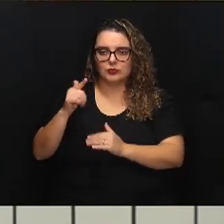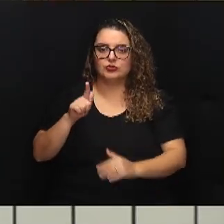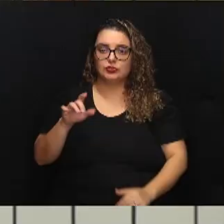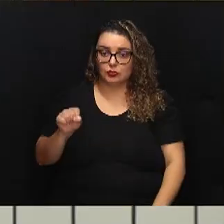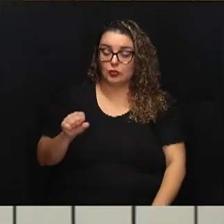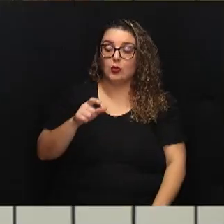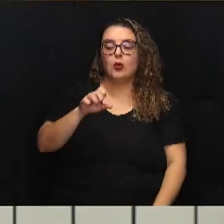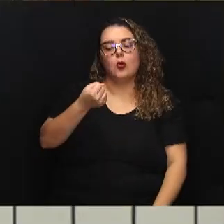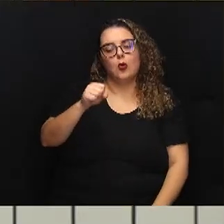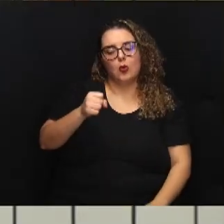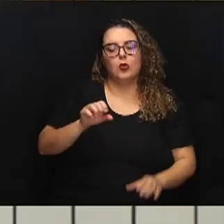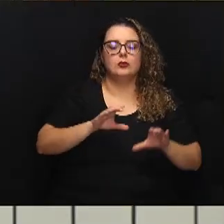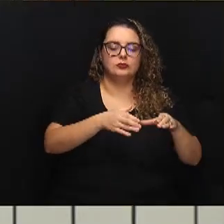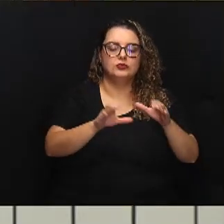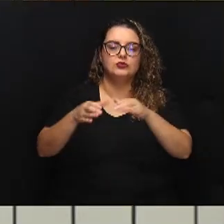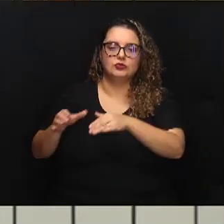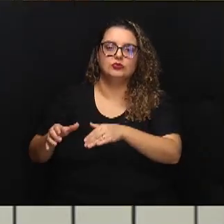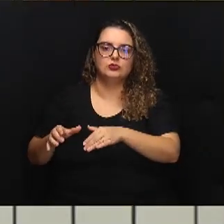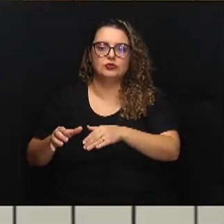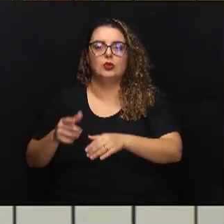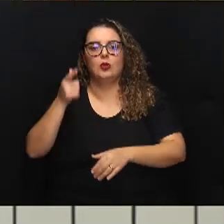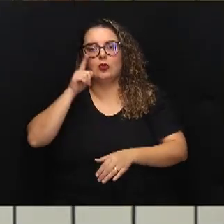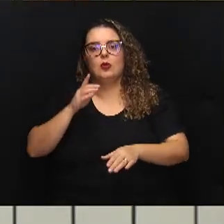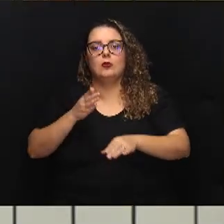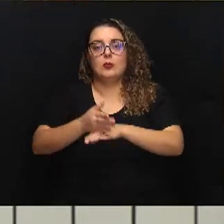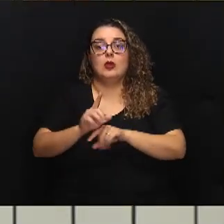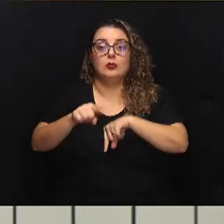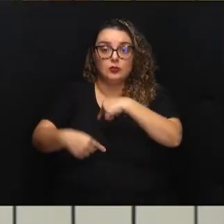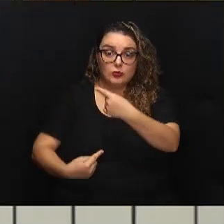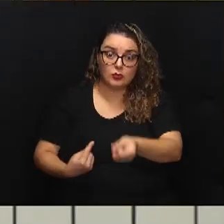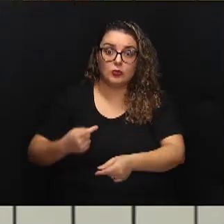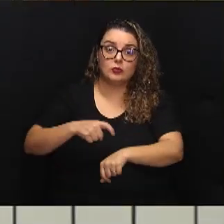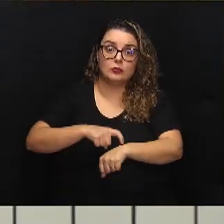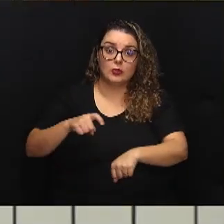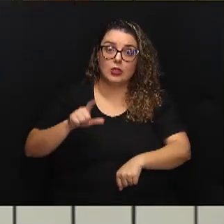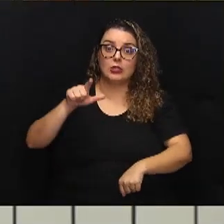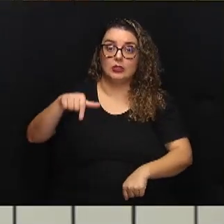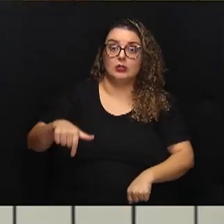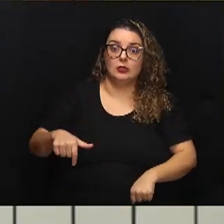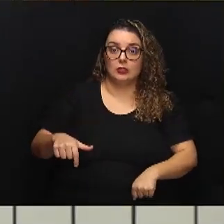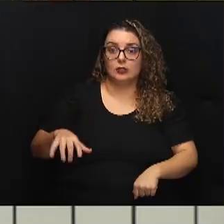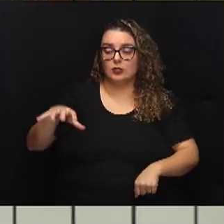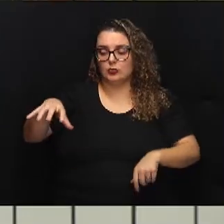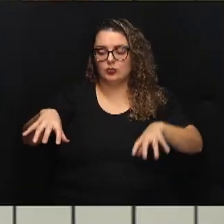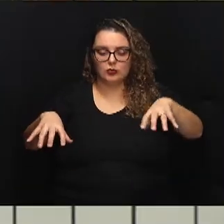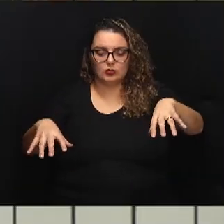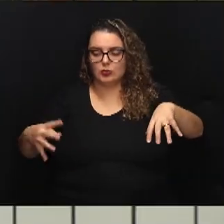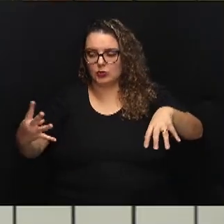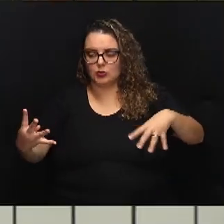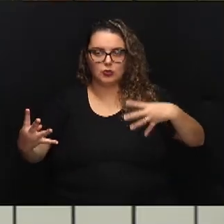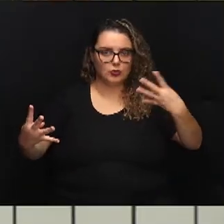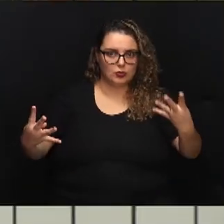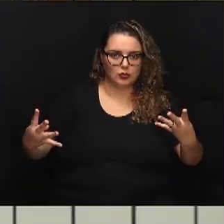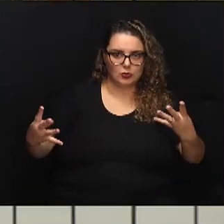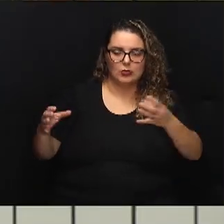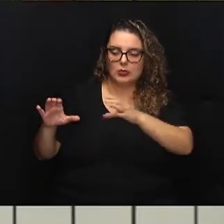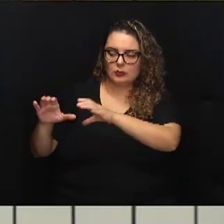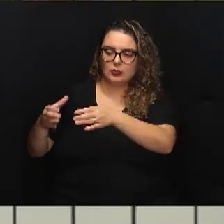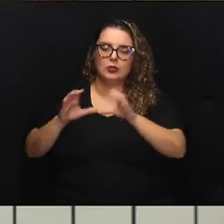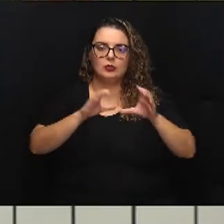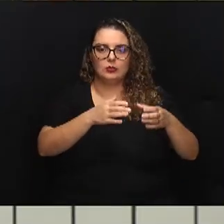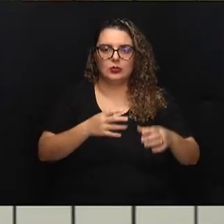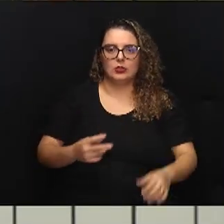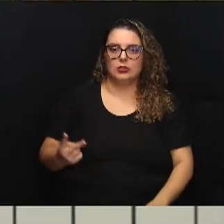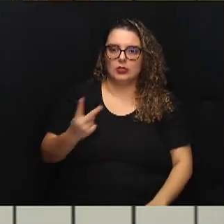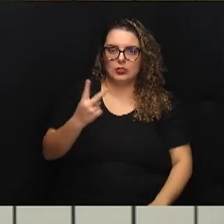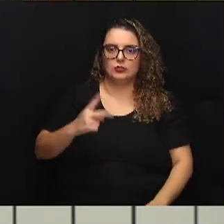8 equipes que conseguem a classificação à próxima fase, depois são 2 grupos de 4 equipes e as 2